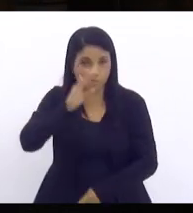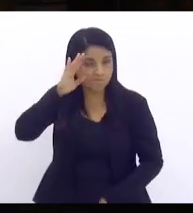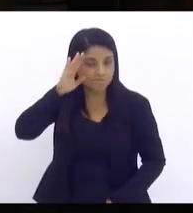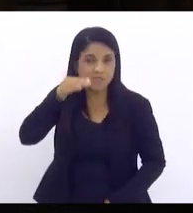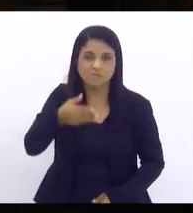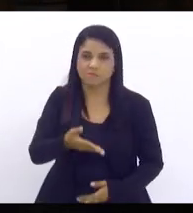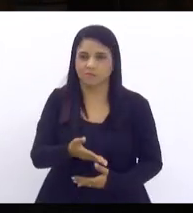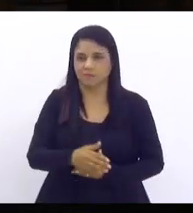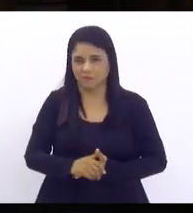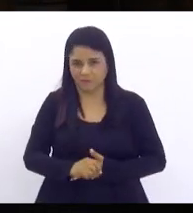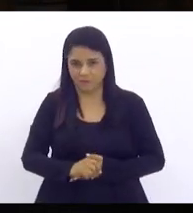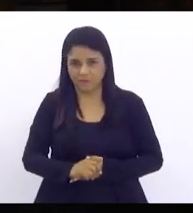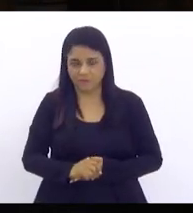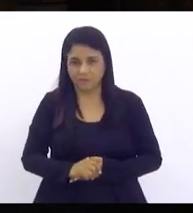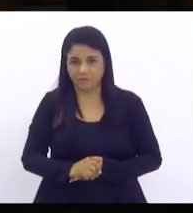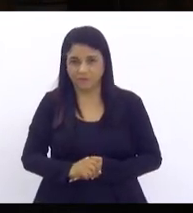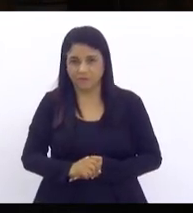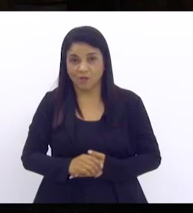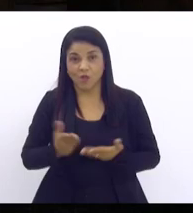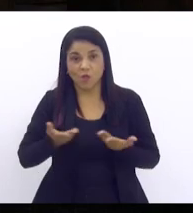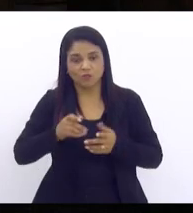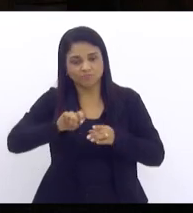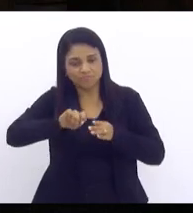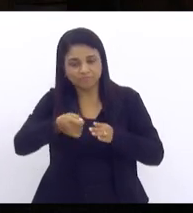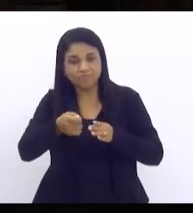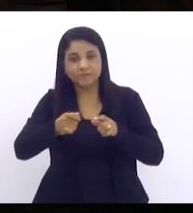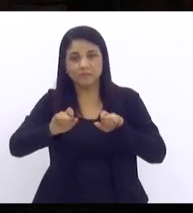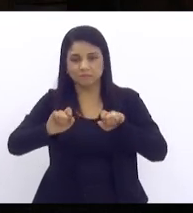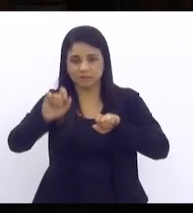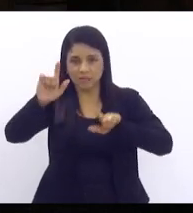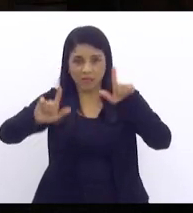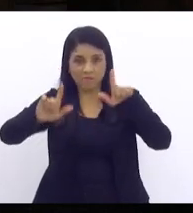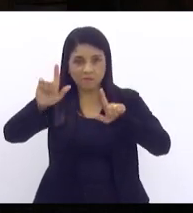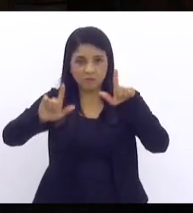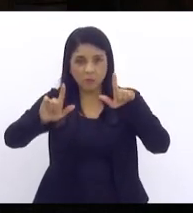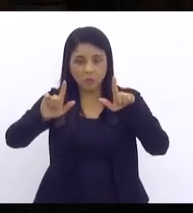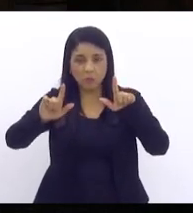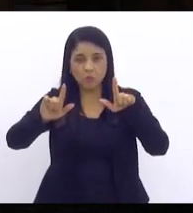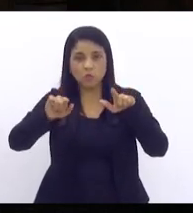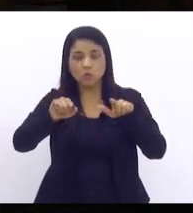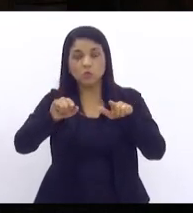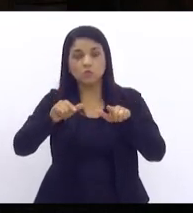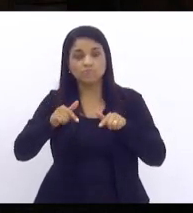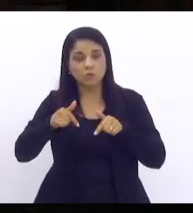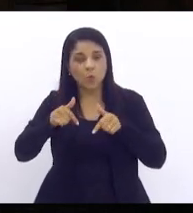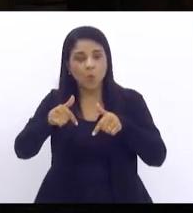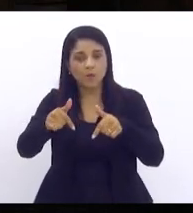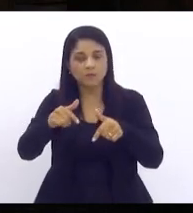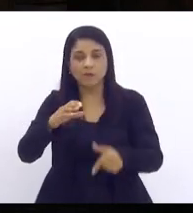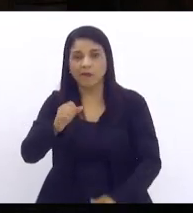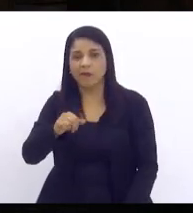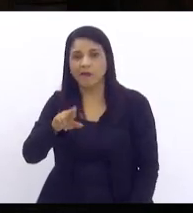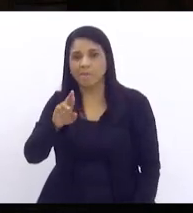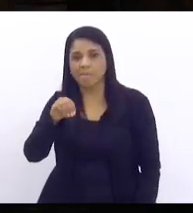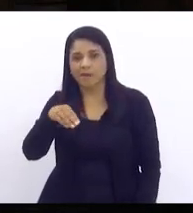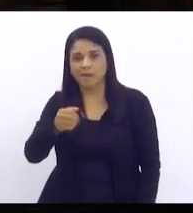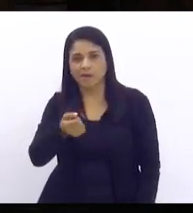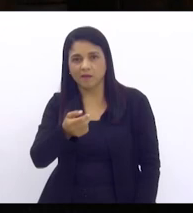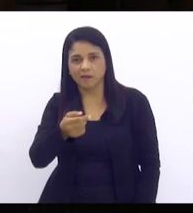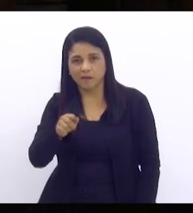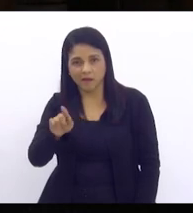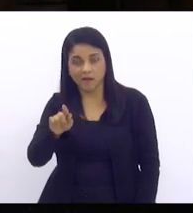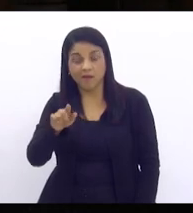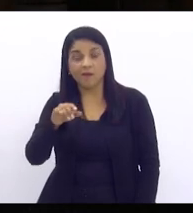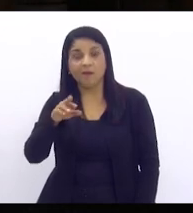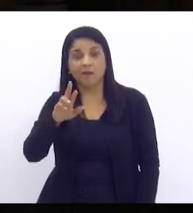Hoje, ligo a minha televisão e o que que eu vejo? Operação no Camará, Chapadão e